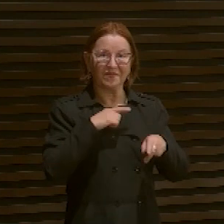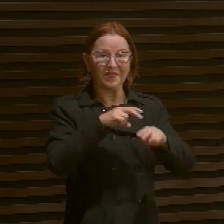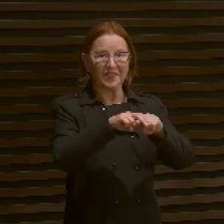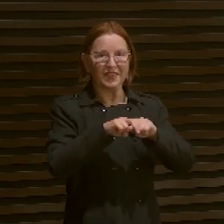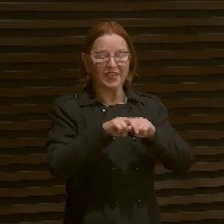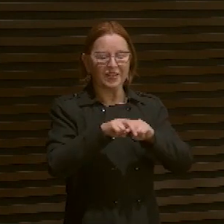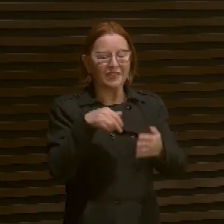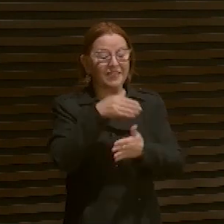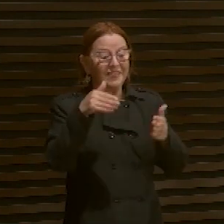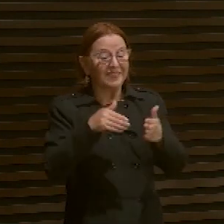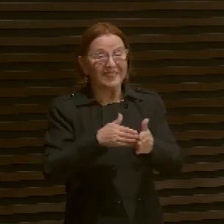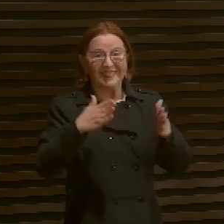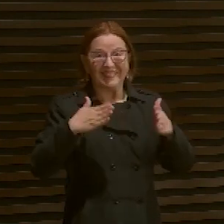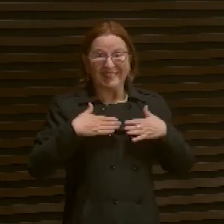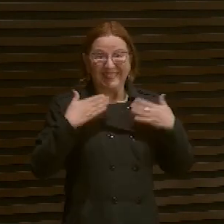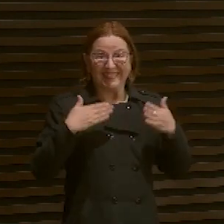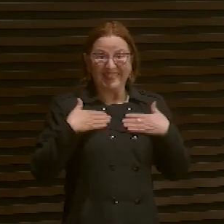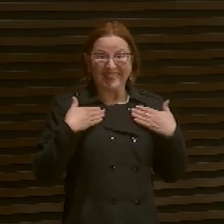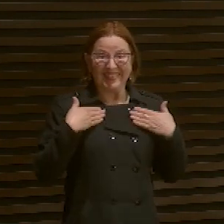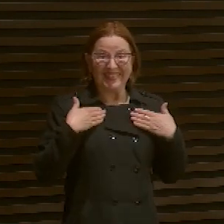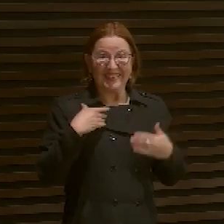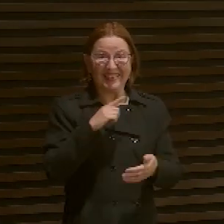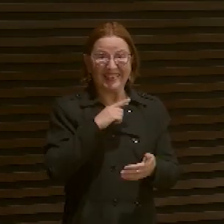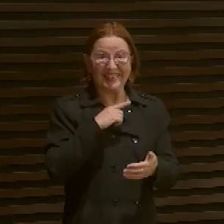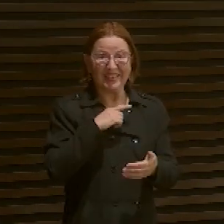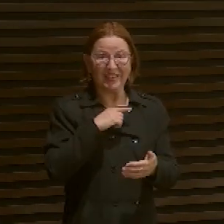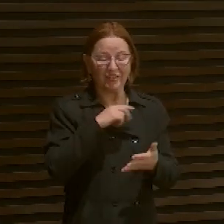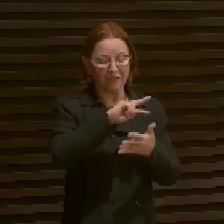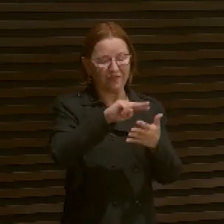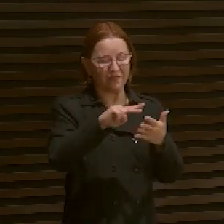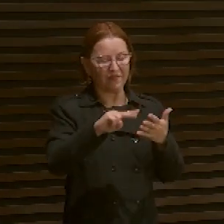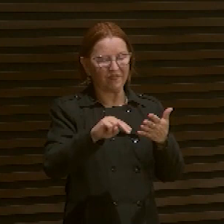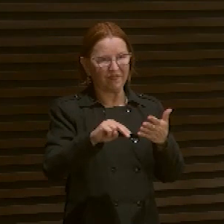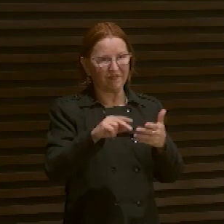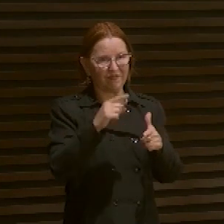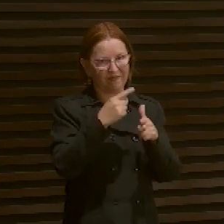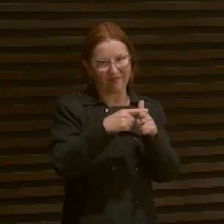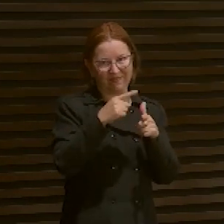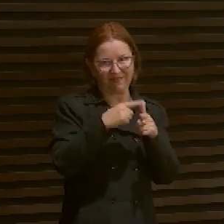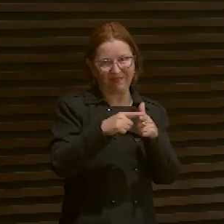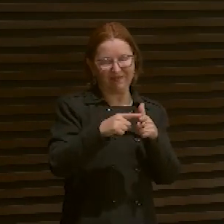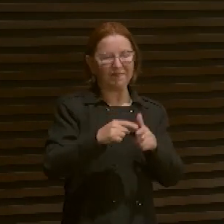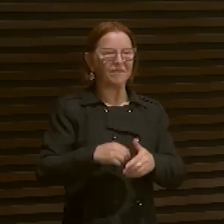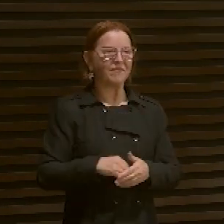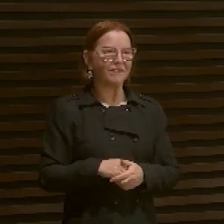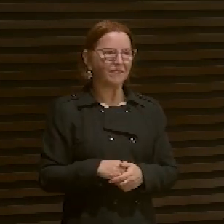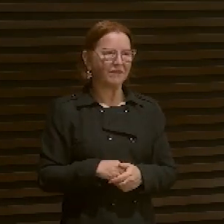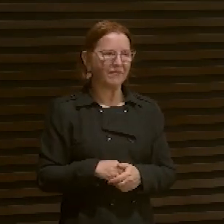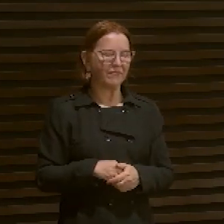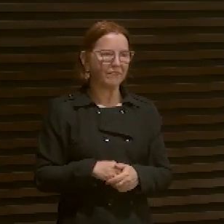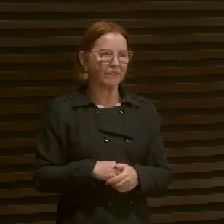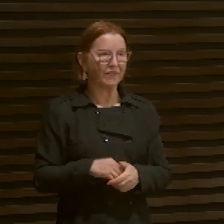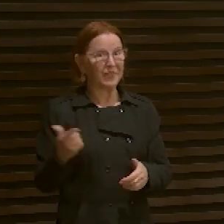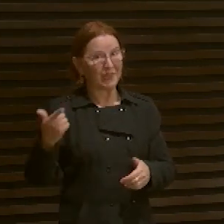tende por motivo de toda alegria o passardes por várias provações.